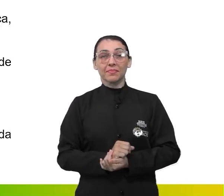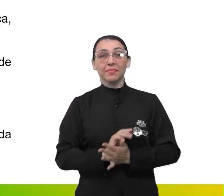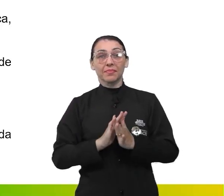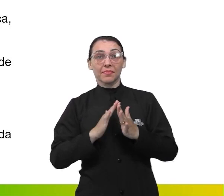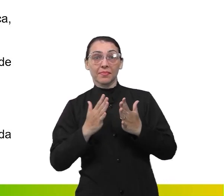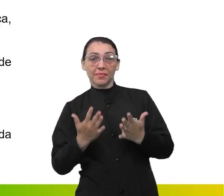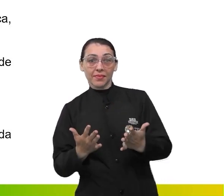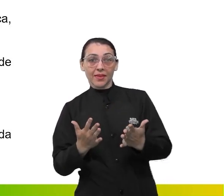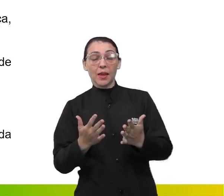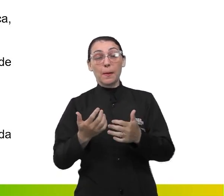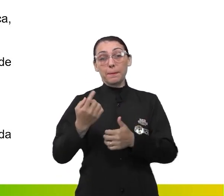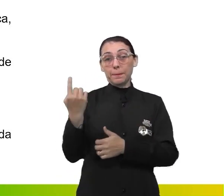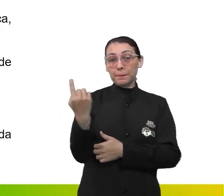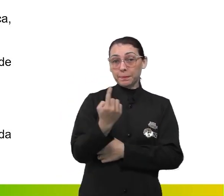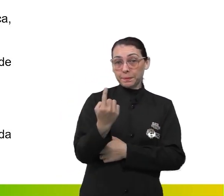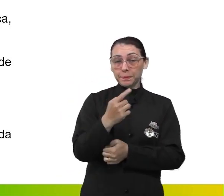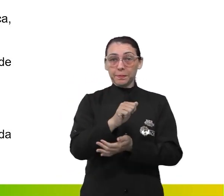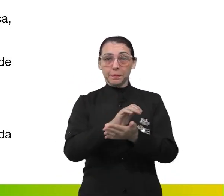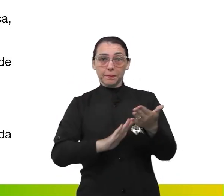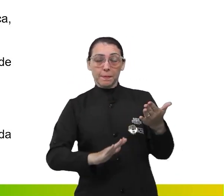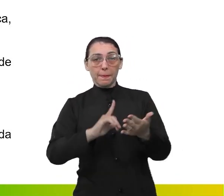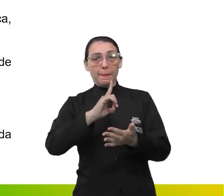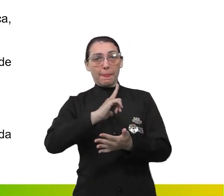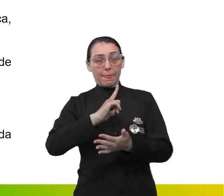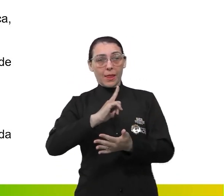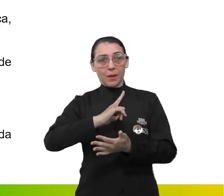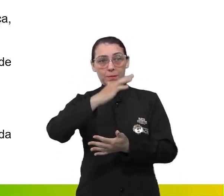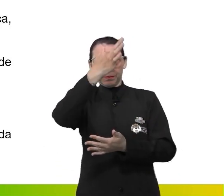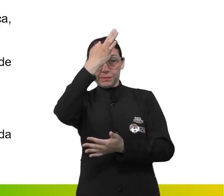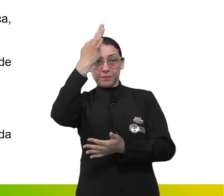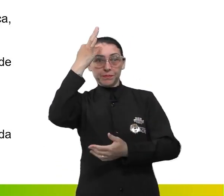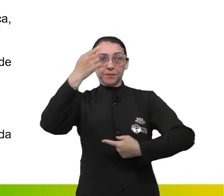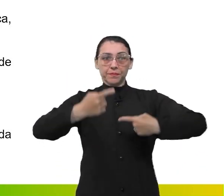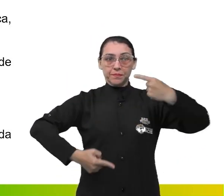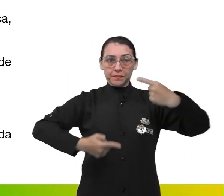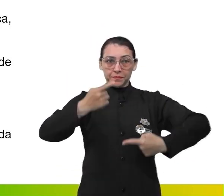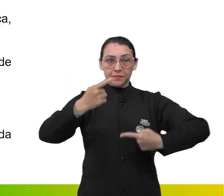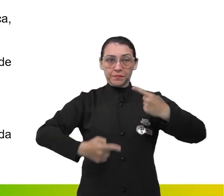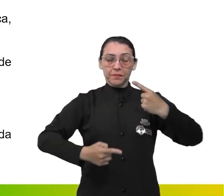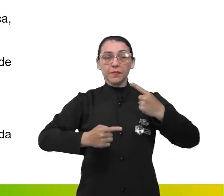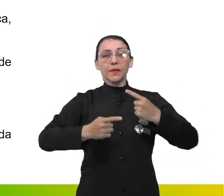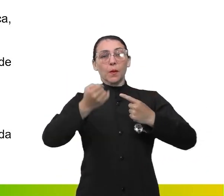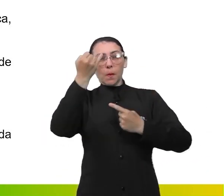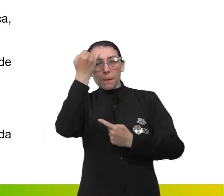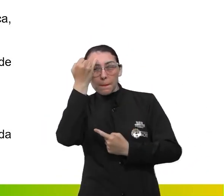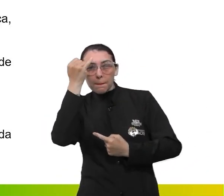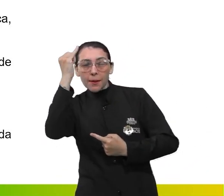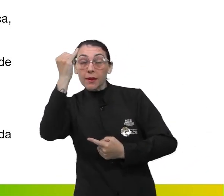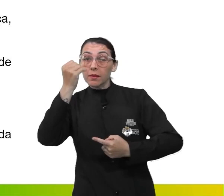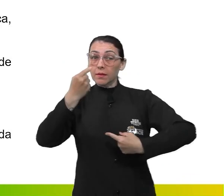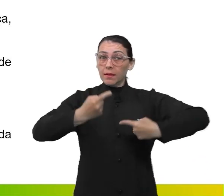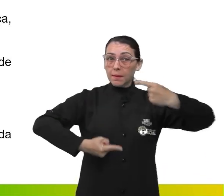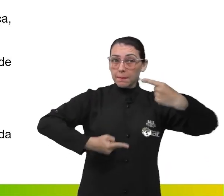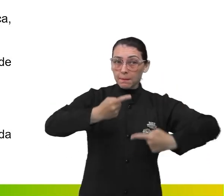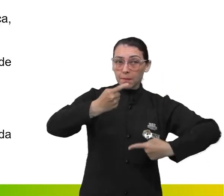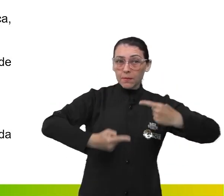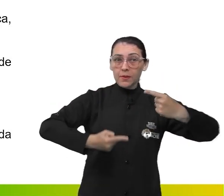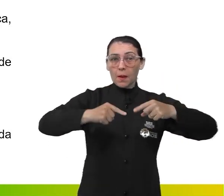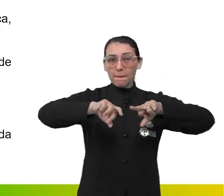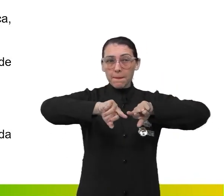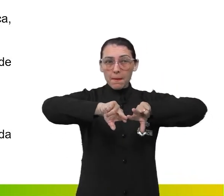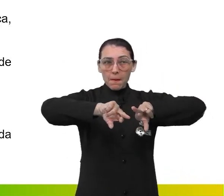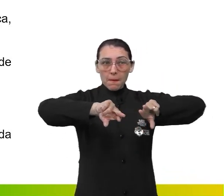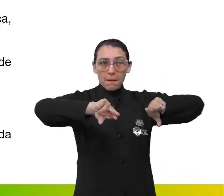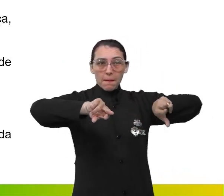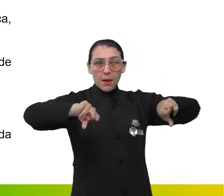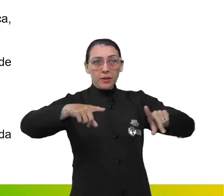Então, nessa primeira atividade, nós temos o seguinte: a filosofia política comporta a ideia de que a